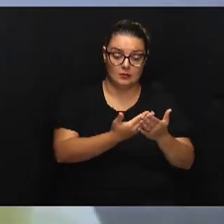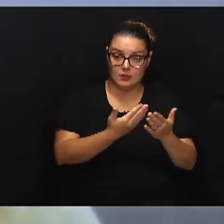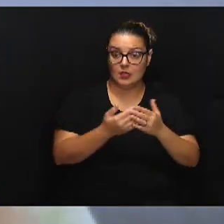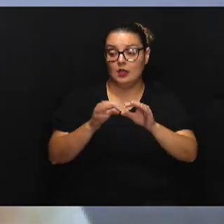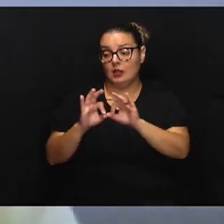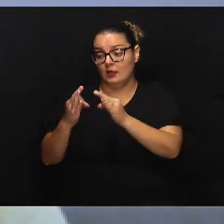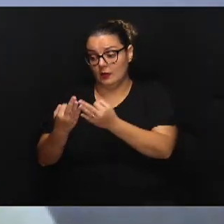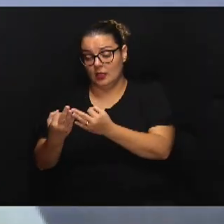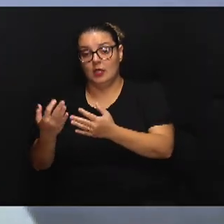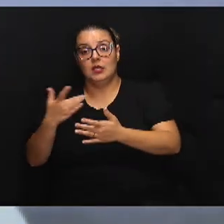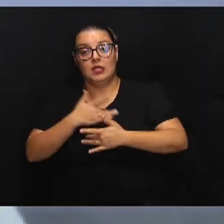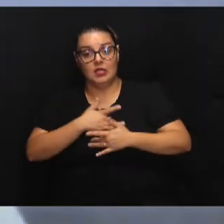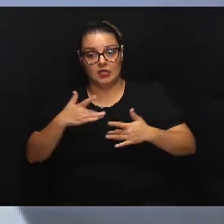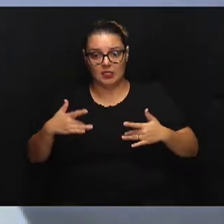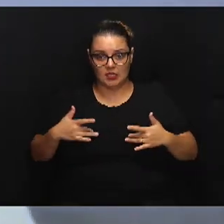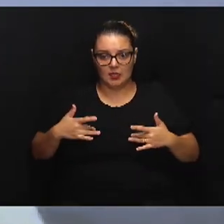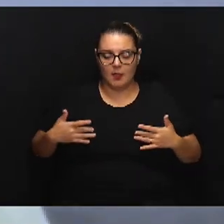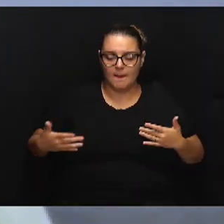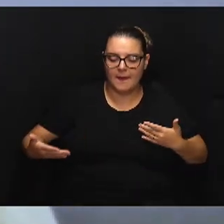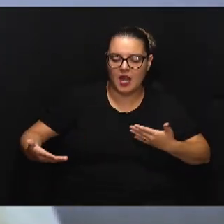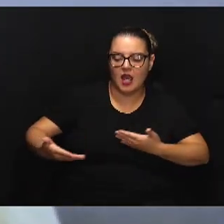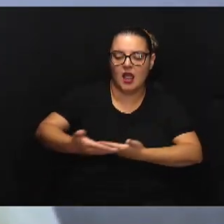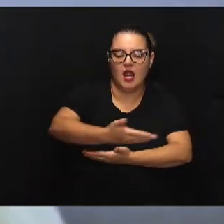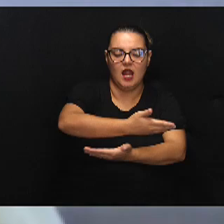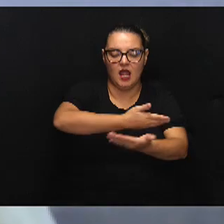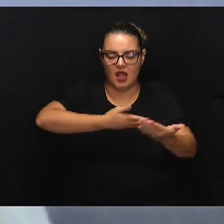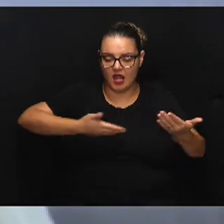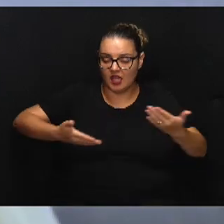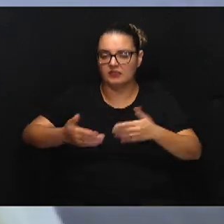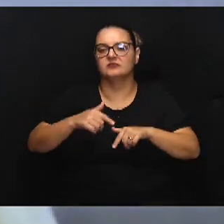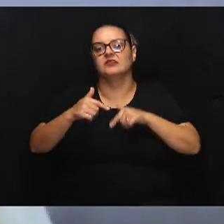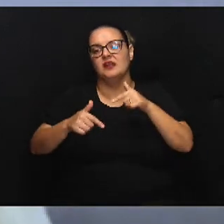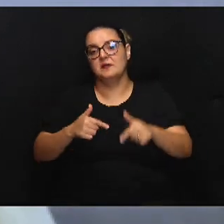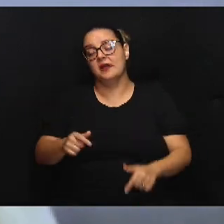e saúde, todos trabalhando